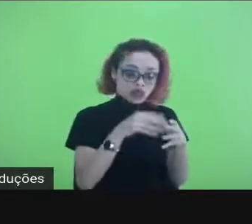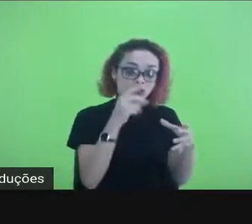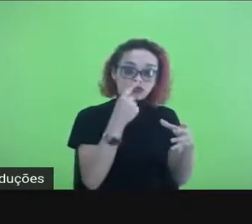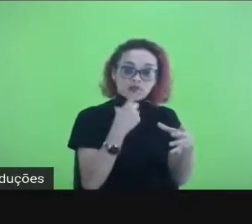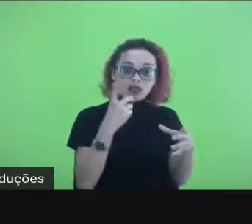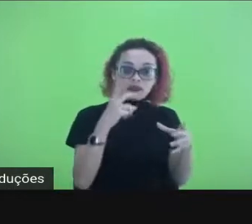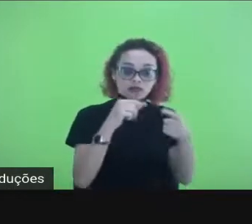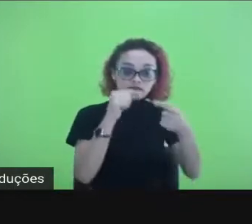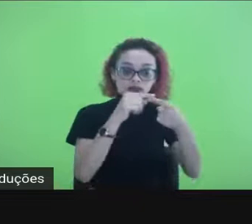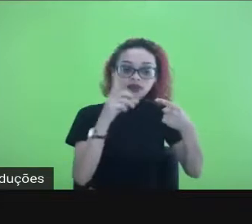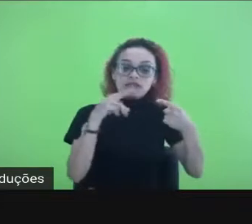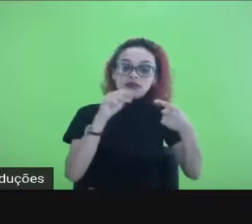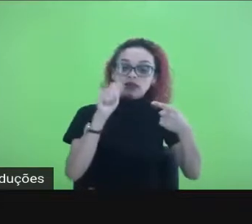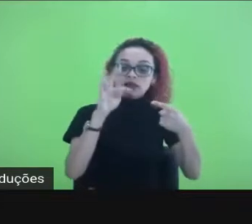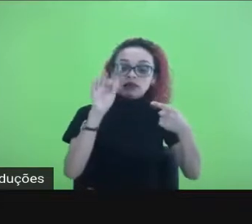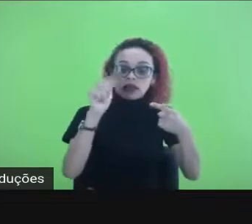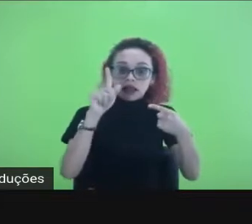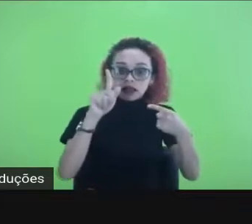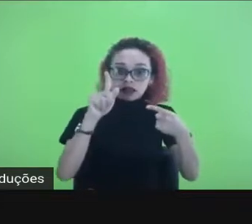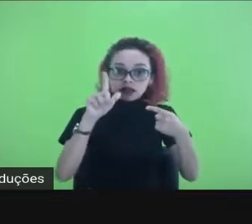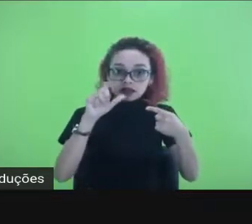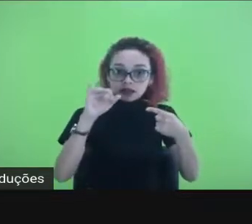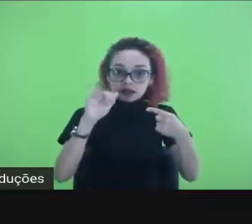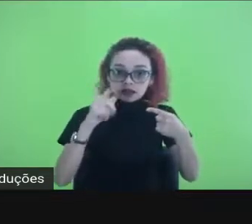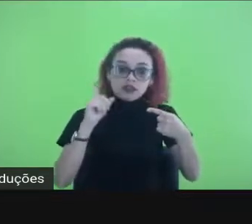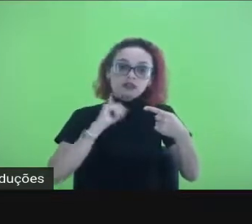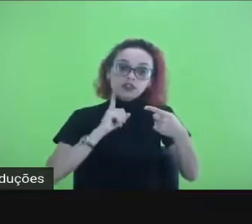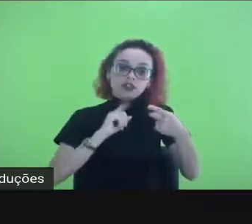está em Minas Gerais,